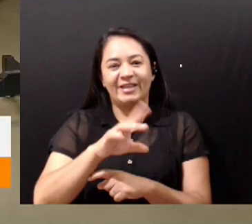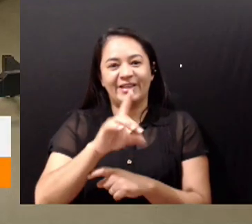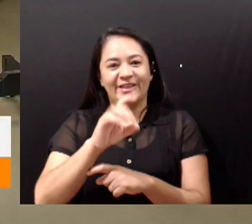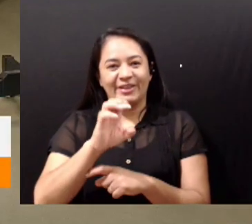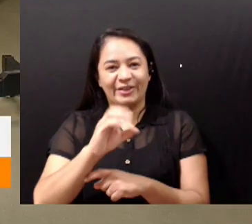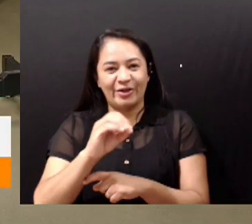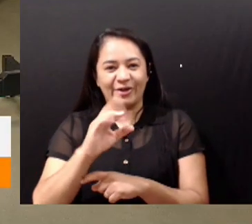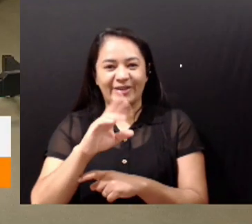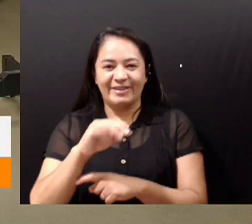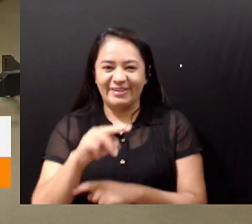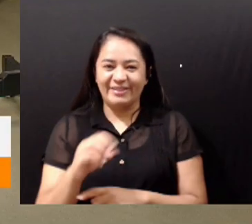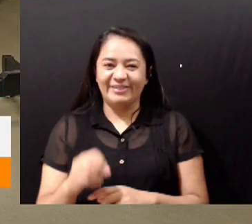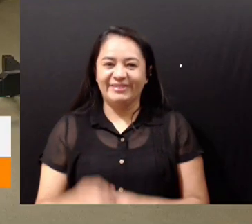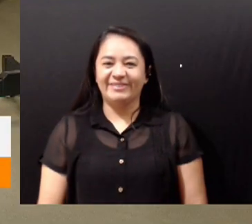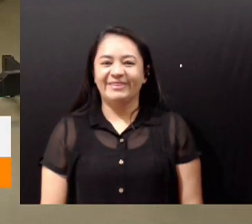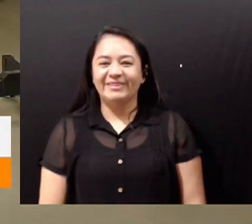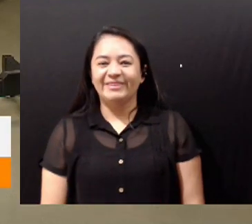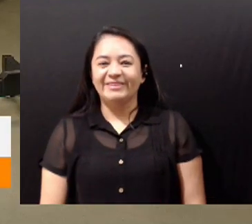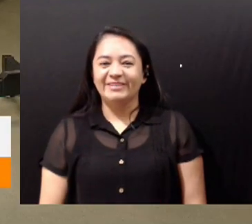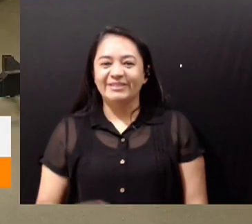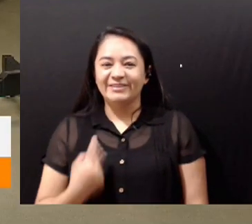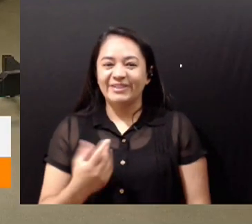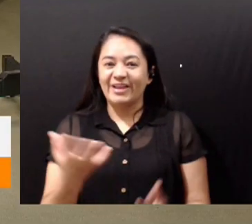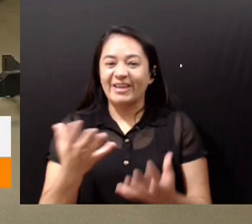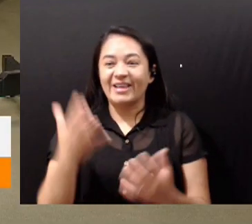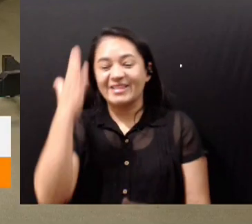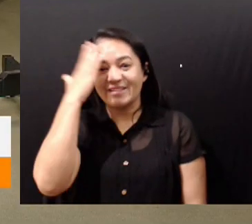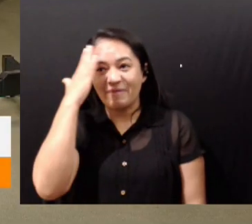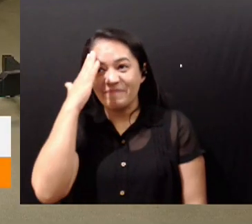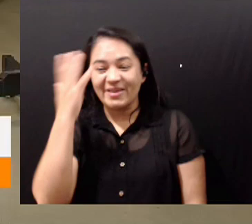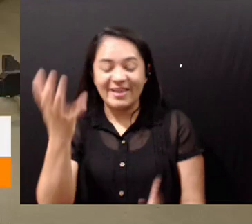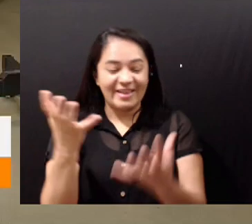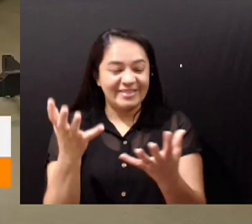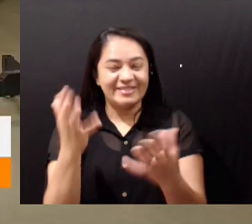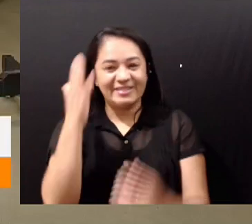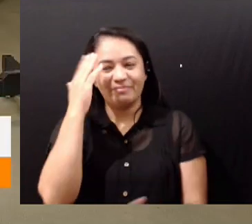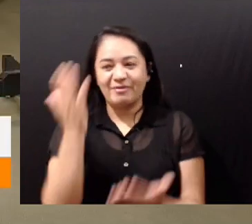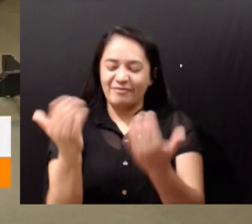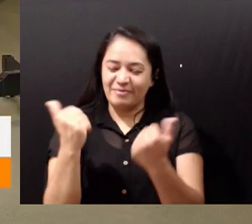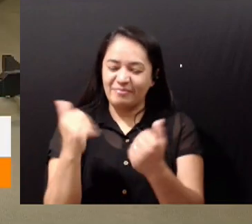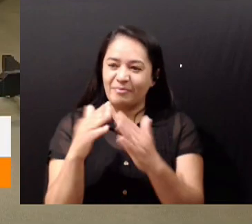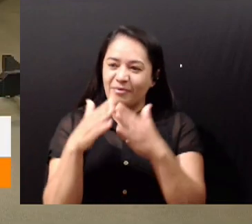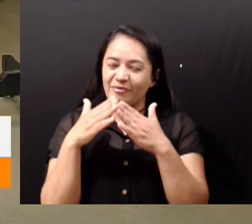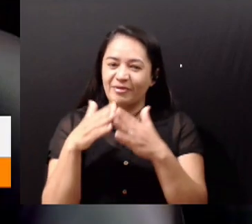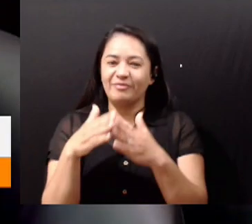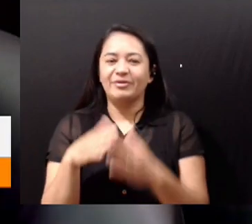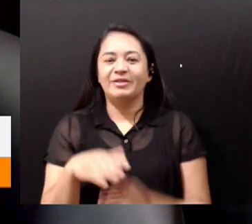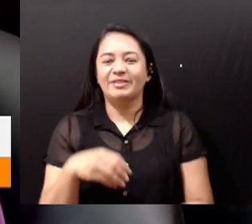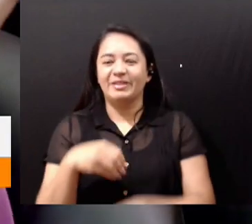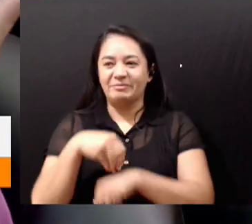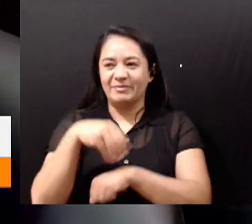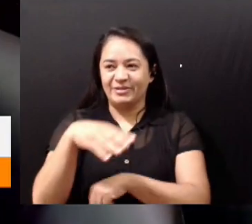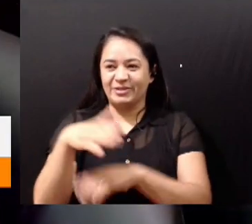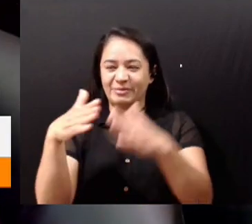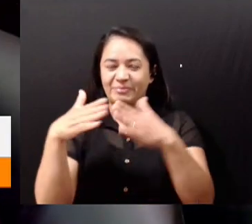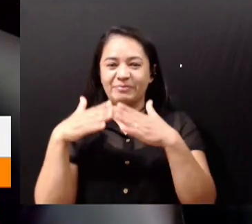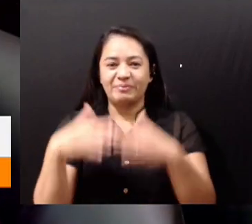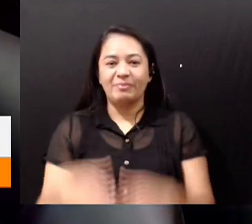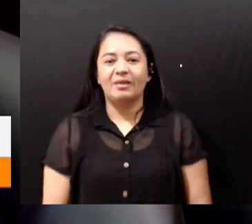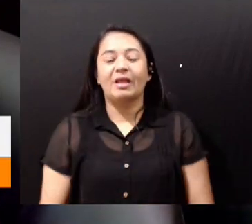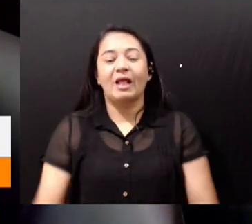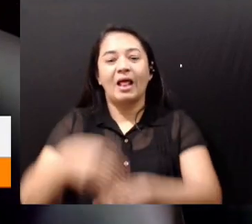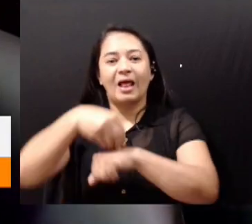no programa e a gente quer saber. Então, vamos lá. Considerações finais e a sua dica, por favor. A dica que eu dou